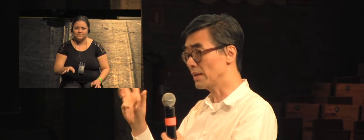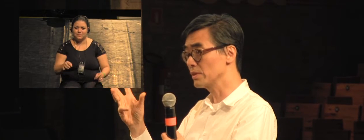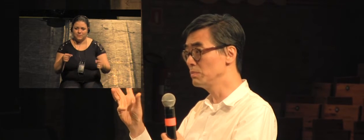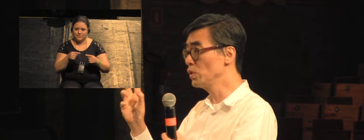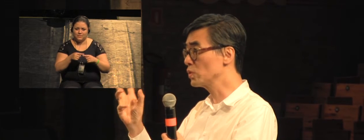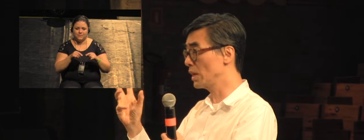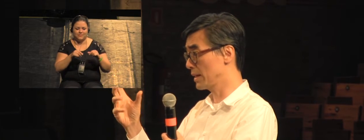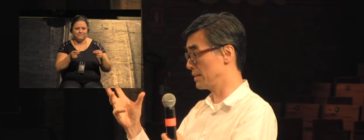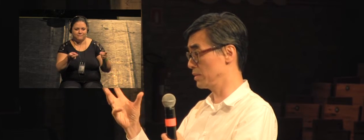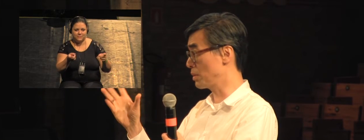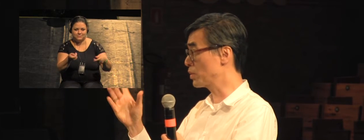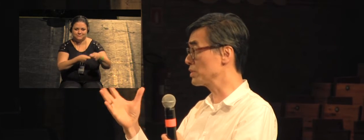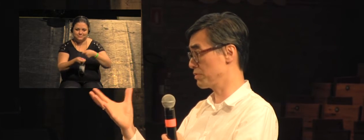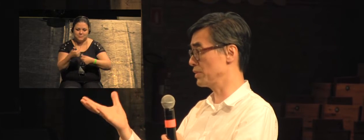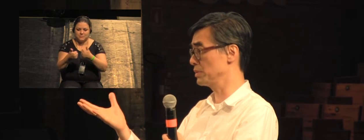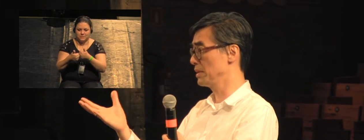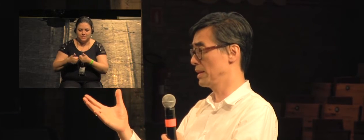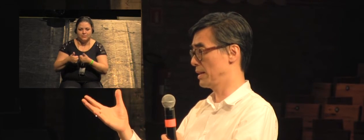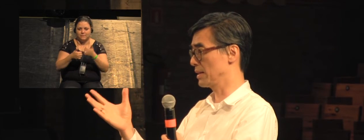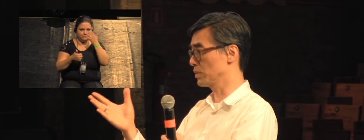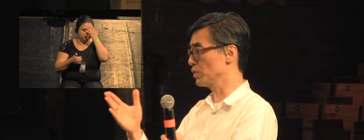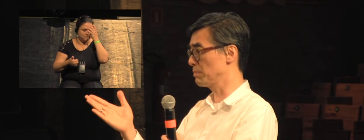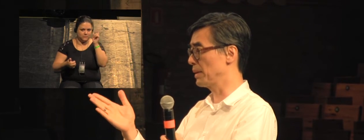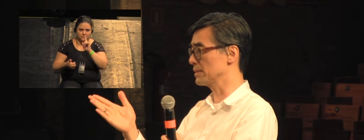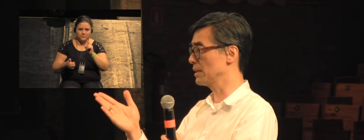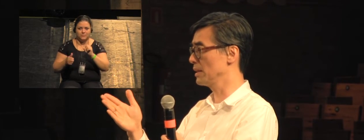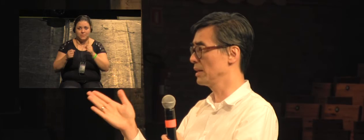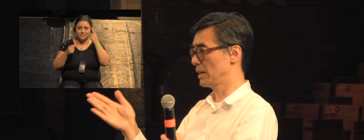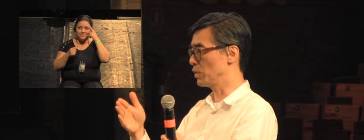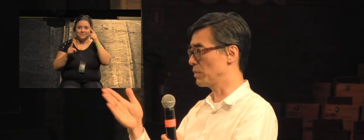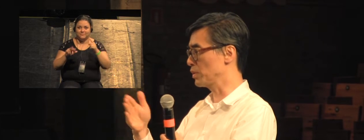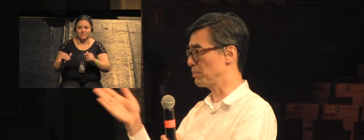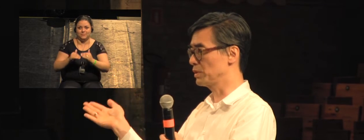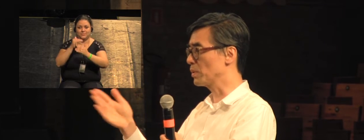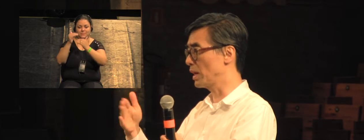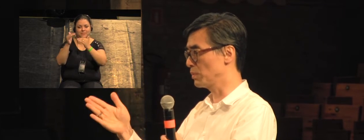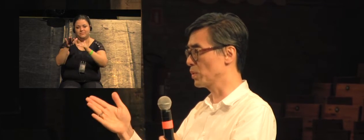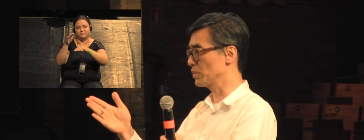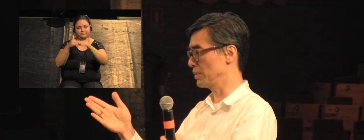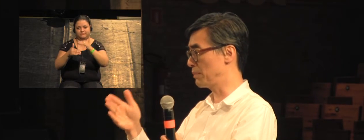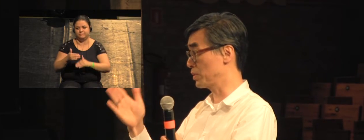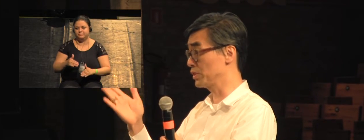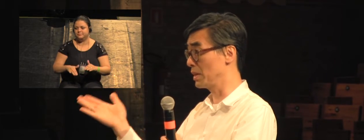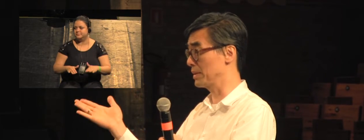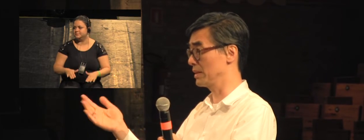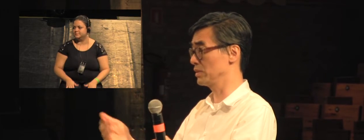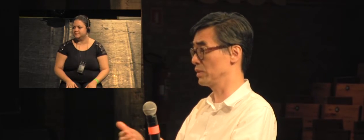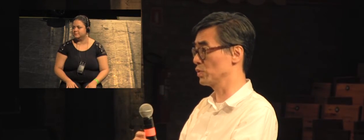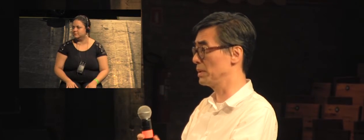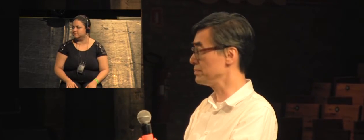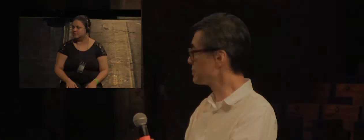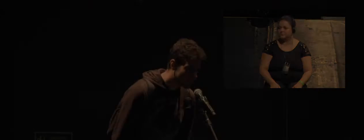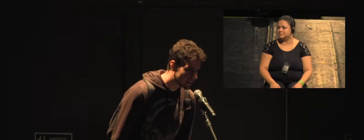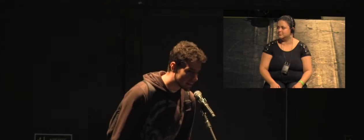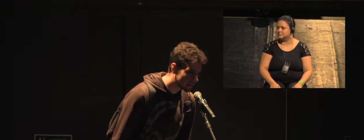de afinação muito delicada. Não é uma coisa fácil quando você pensa que alguma coisa pode ir para um lado ou para o outro. É uma coisa dinâmica, né? Em